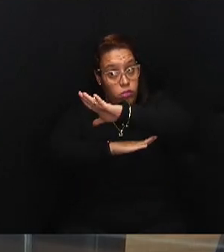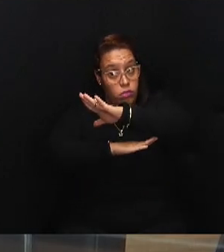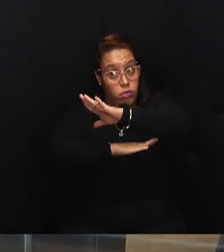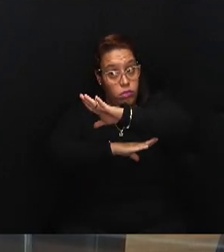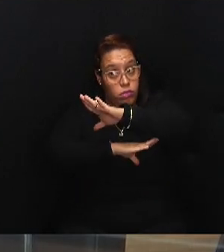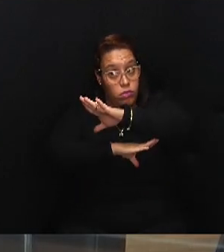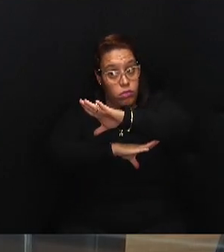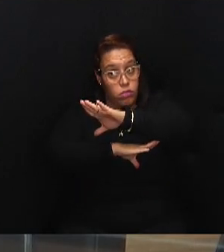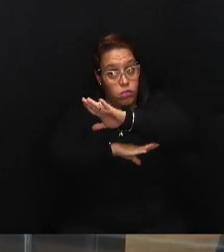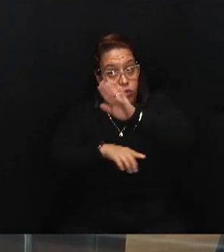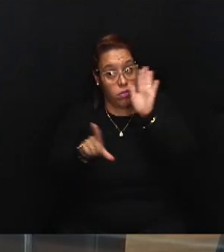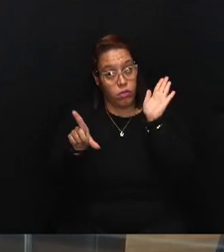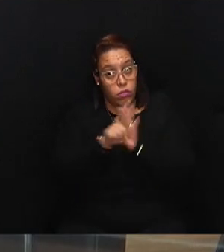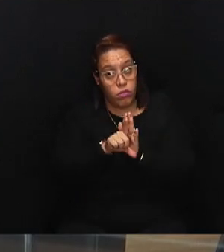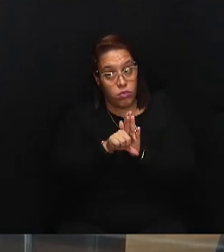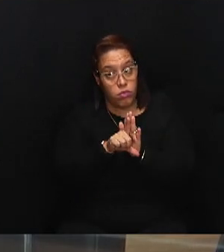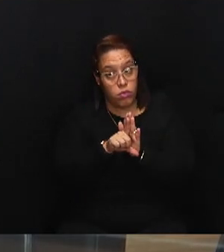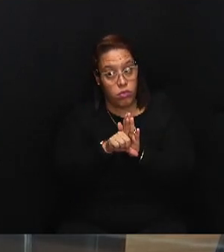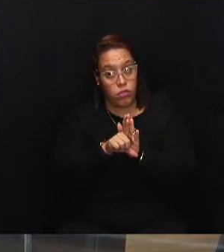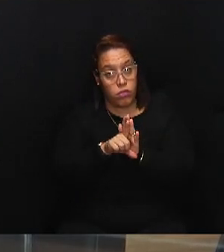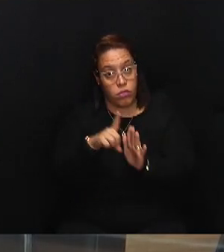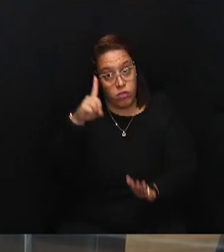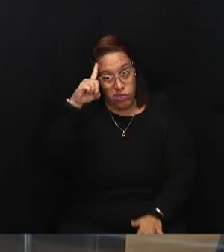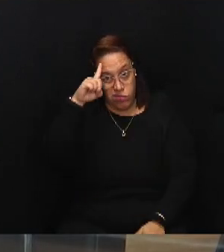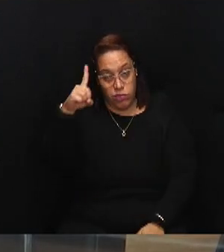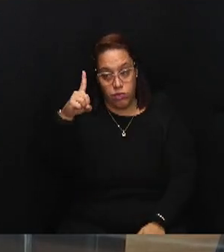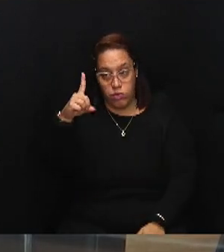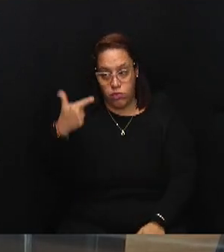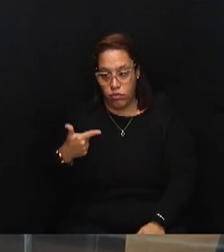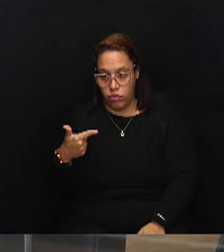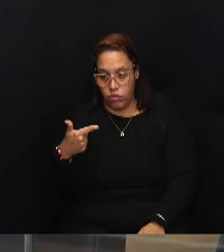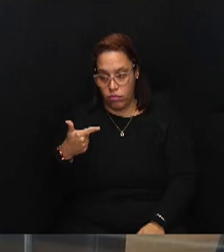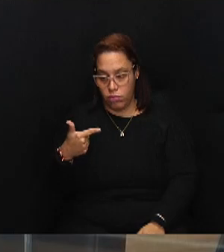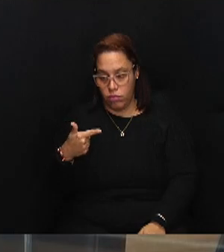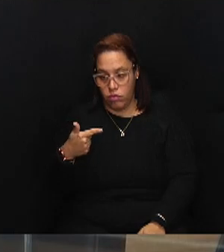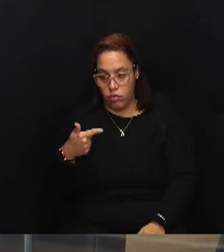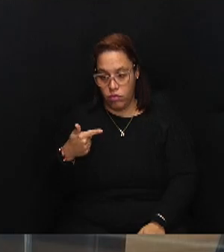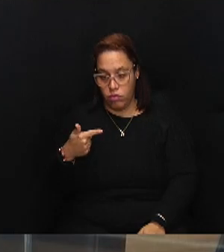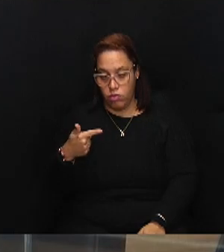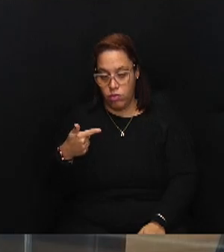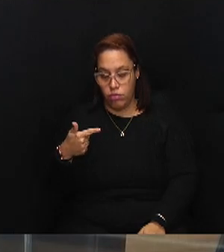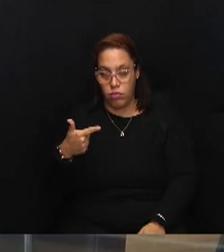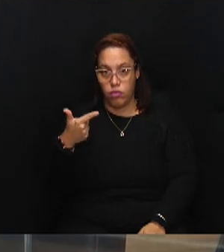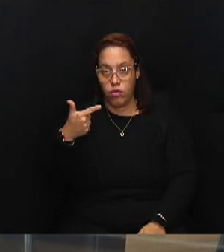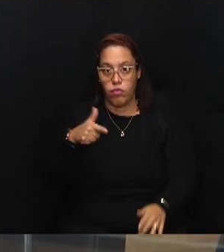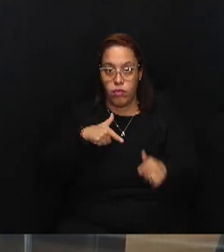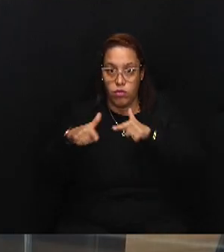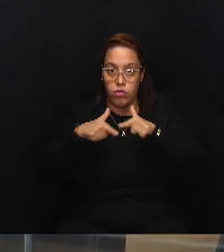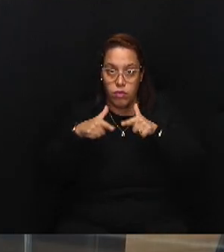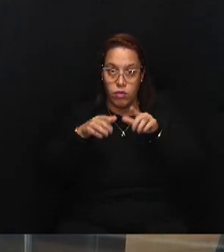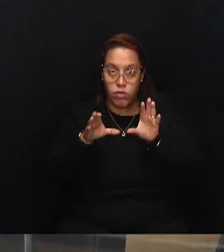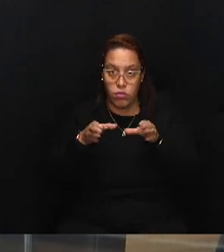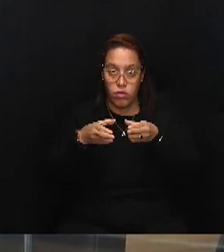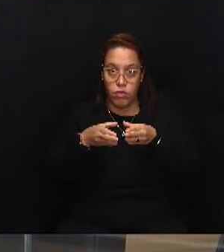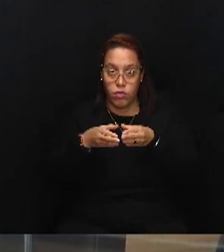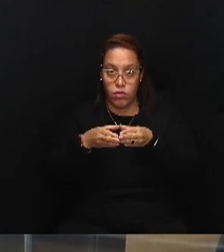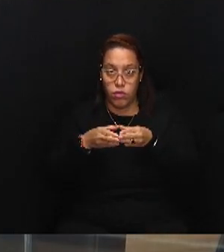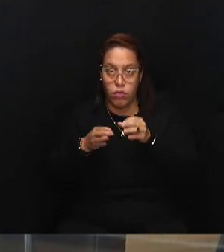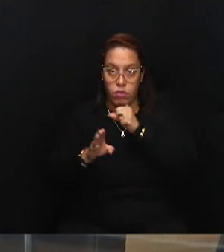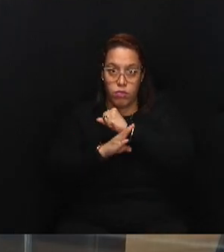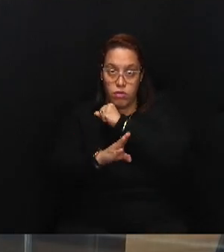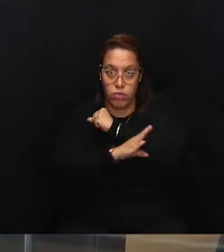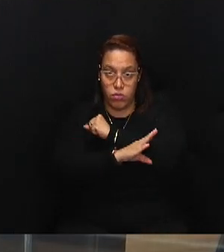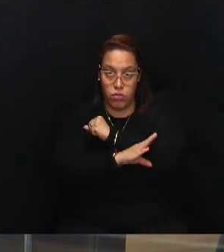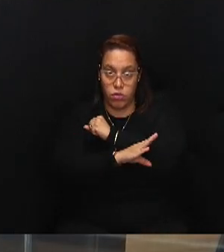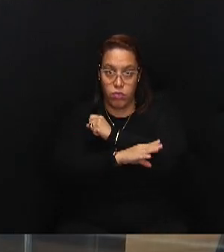da lei. E no dia 12 eu falei sobre essa parte aqui, e nós vamos trabalhar com comissão de bairro em cima